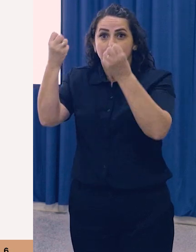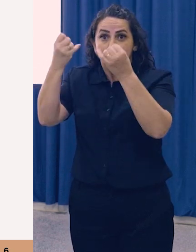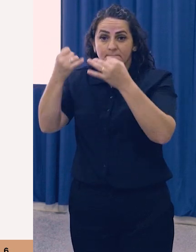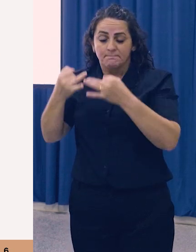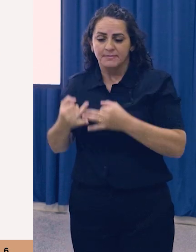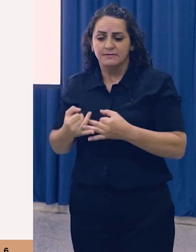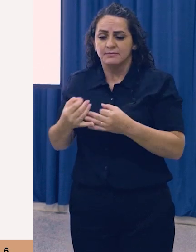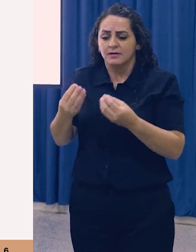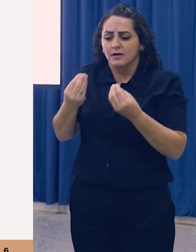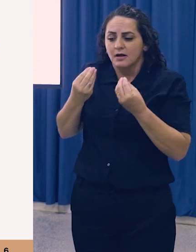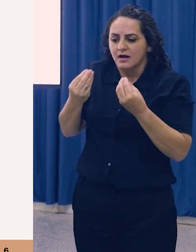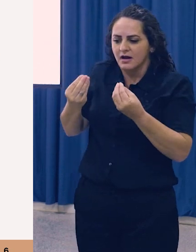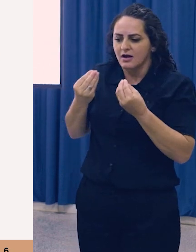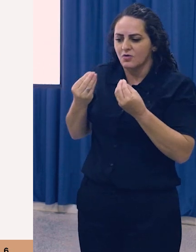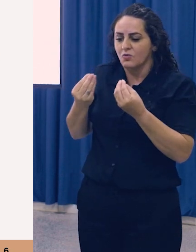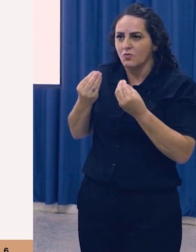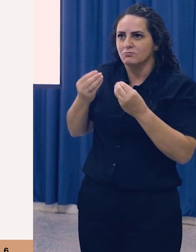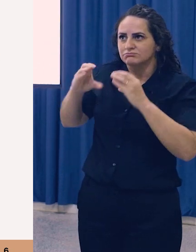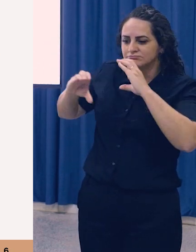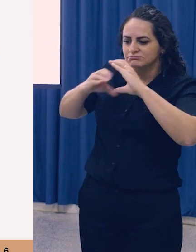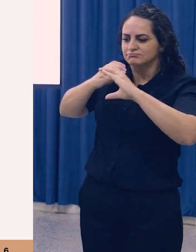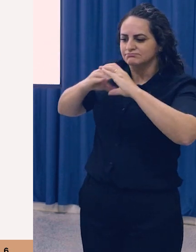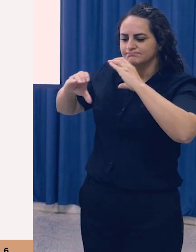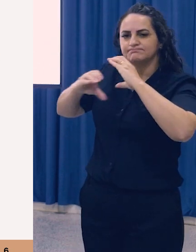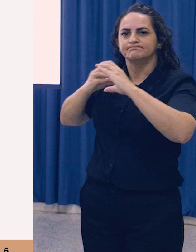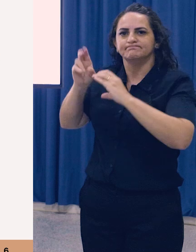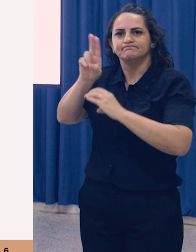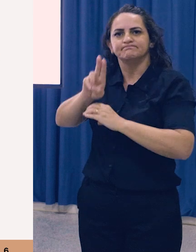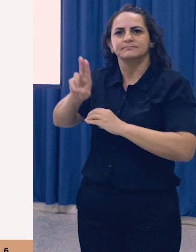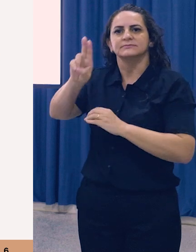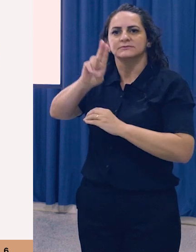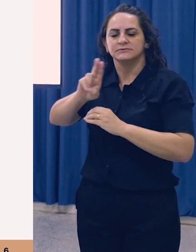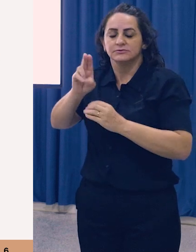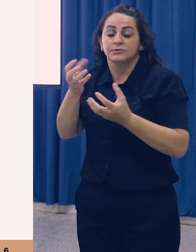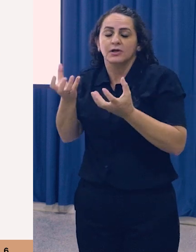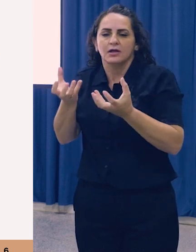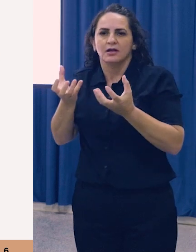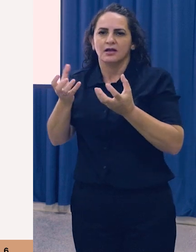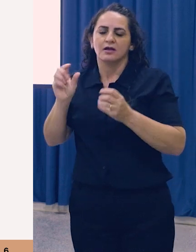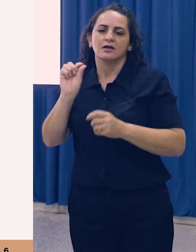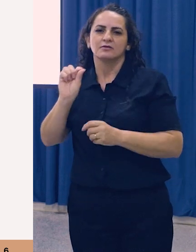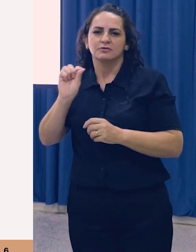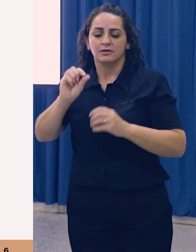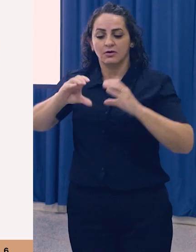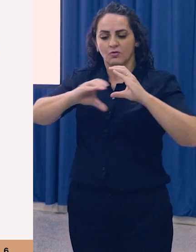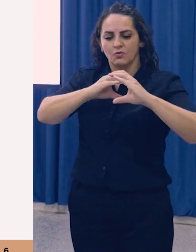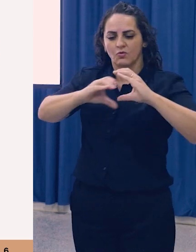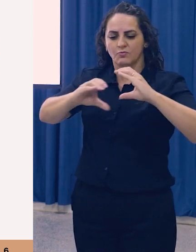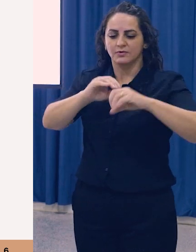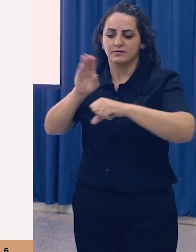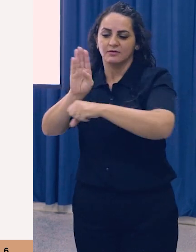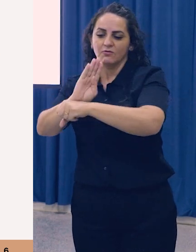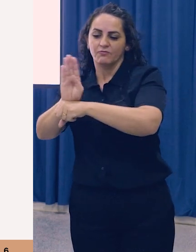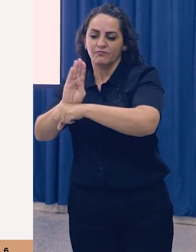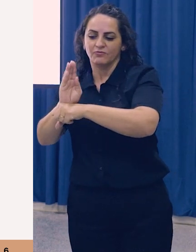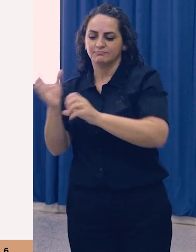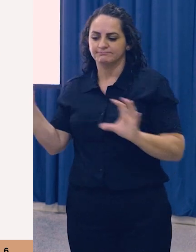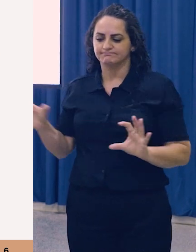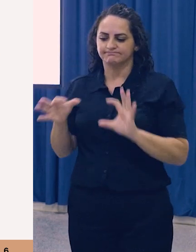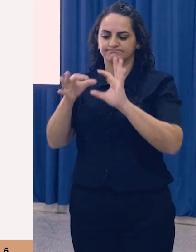da comunicação, o que a gente quer que tanto a comunicação quanto o filme